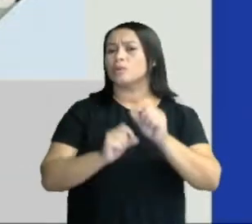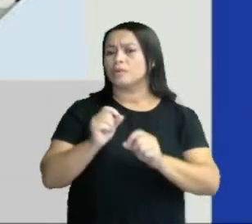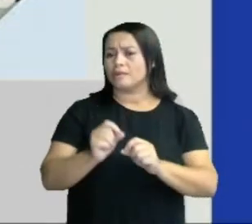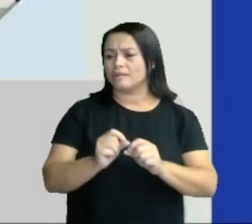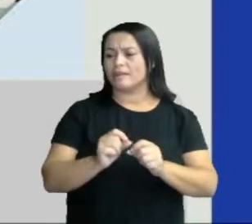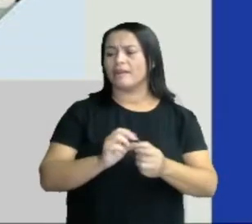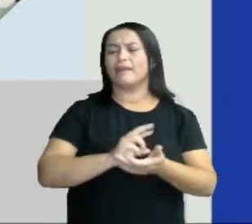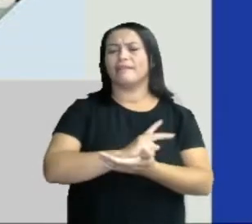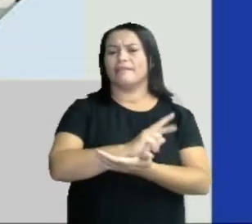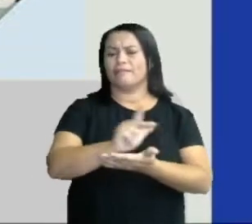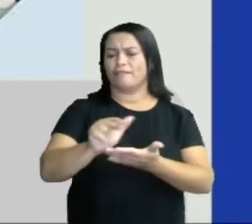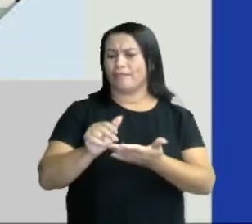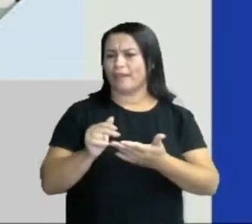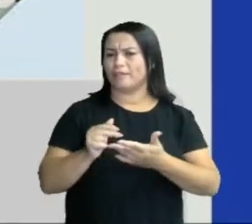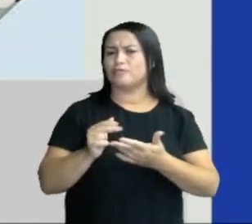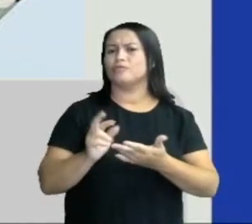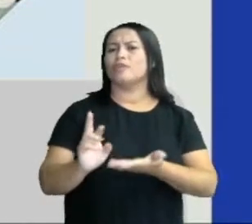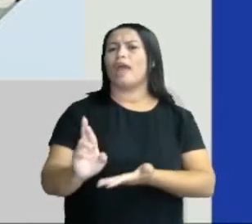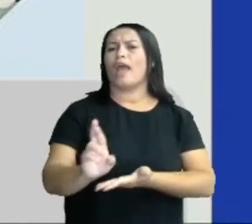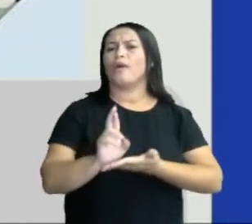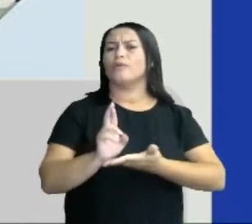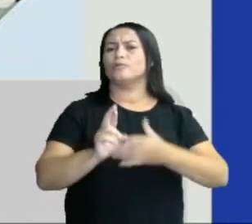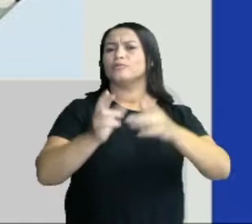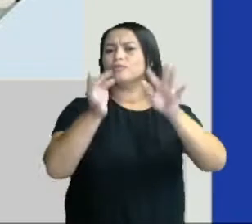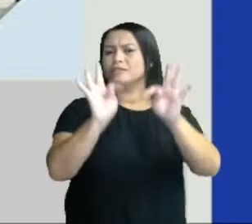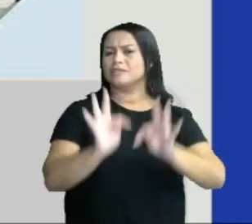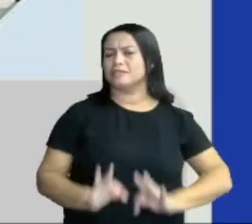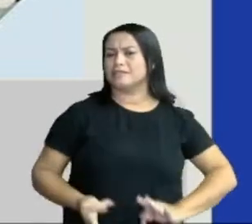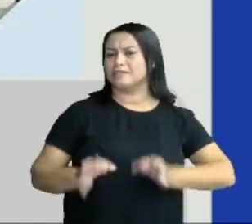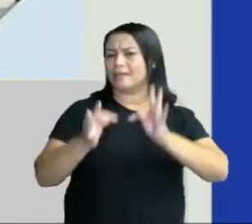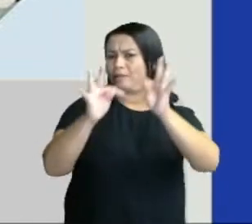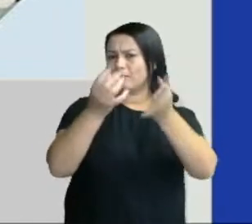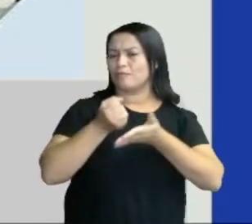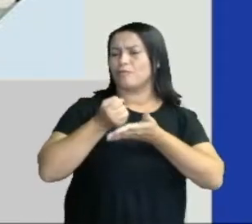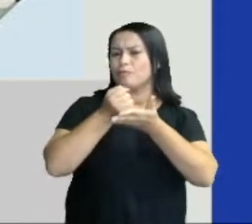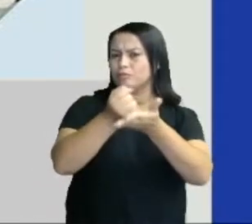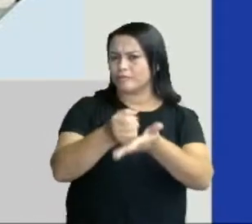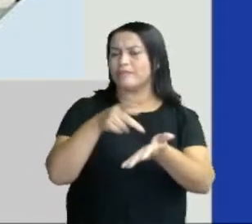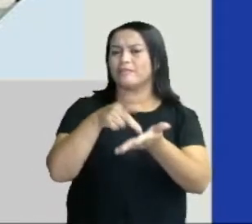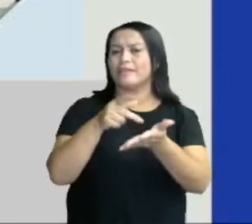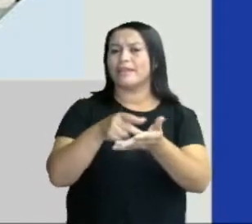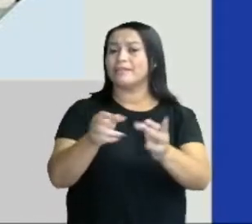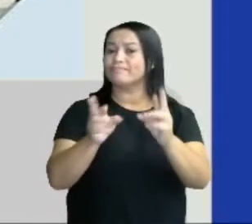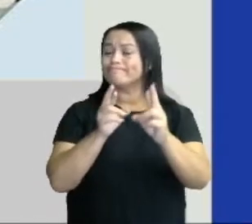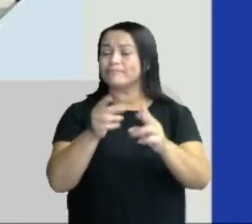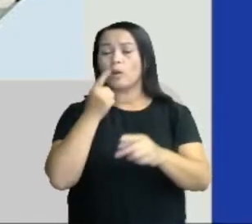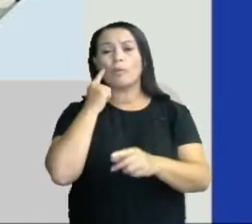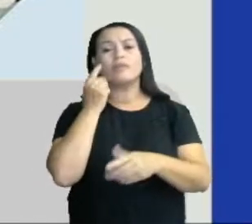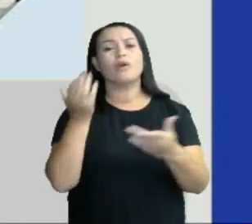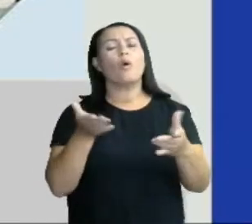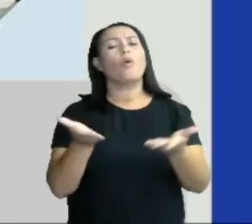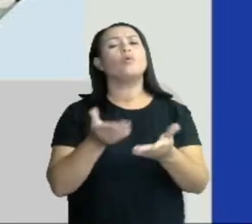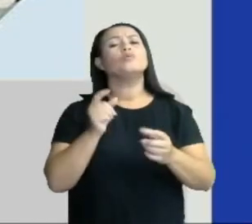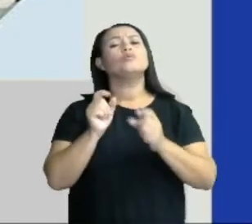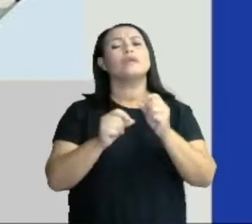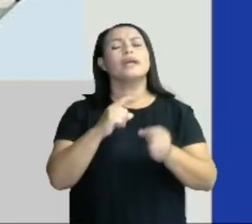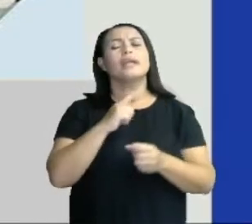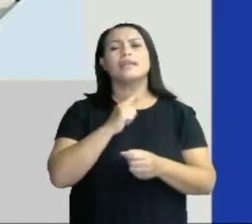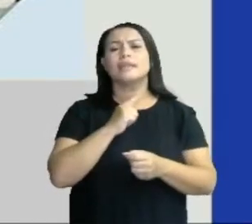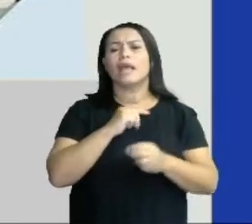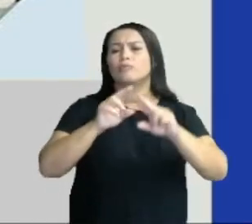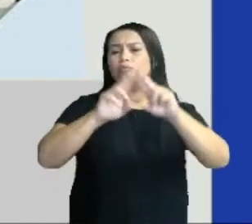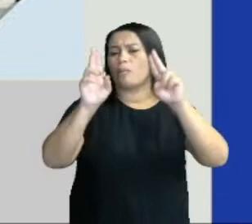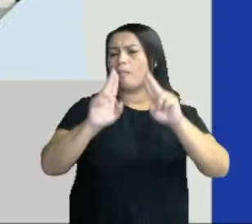muitos recursos tecnológicos, né, que vão favorecer muito, como eu falei, nessa perspectiva. Então, hoje a gente, por exemplo, dispõe de